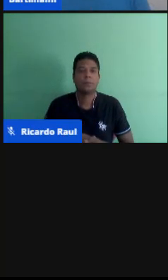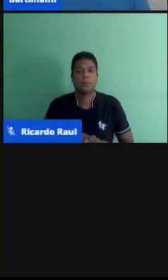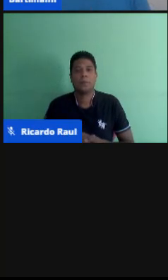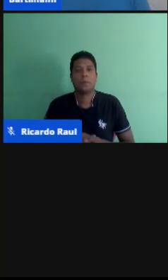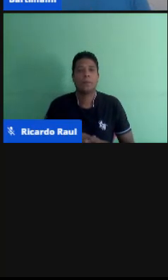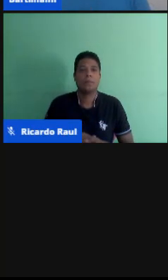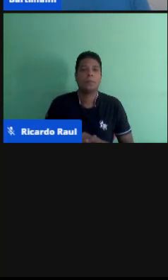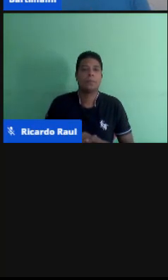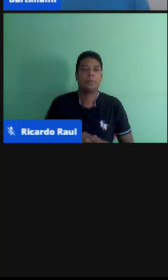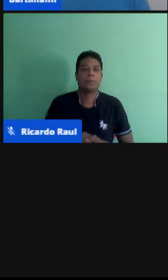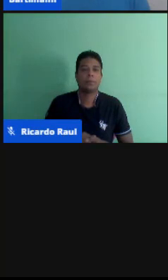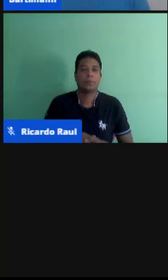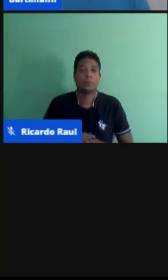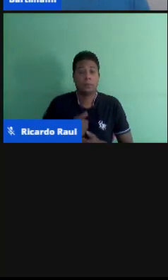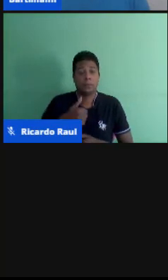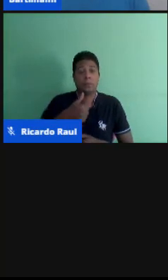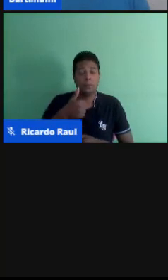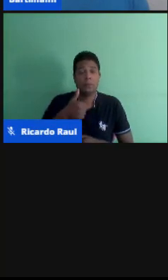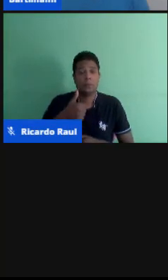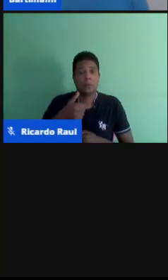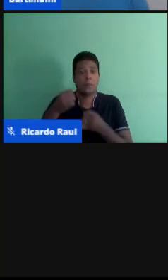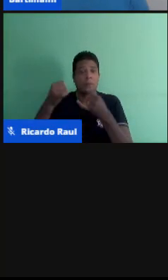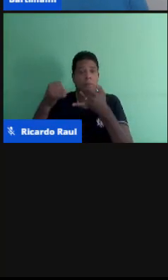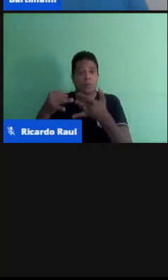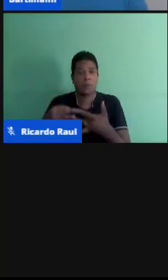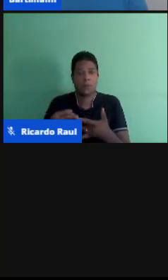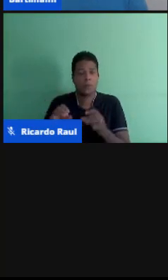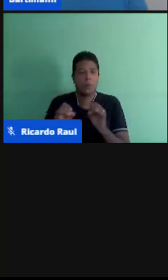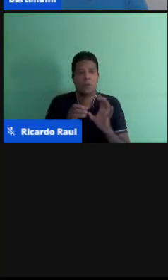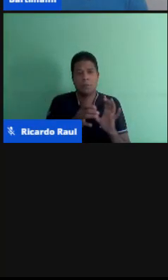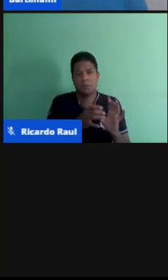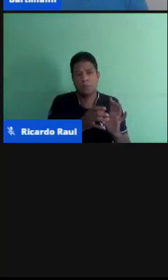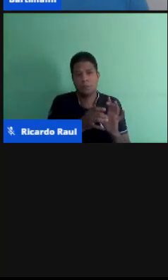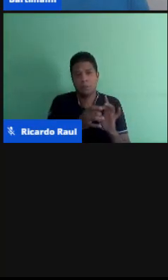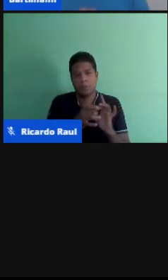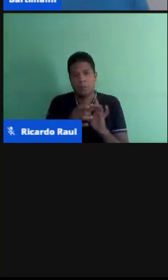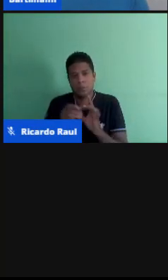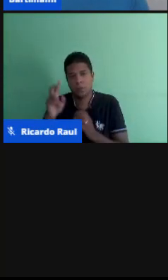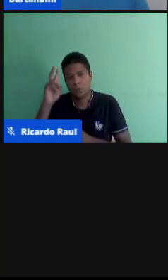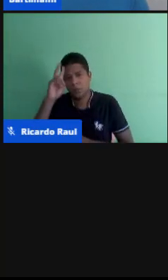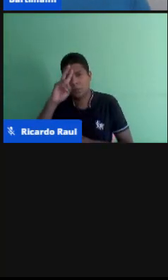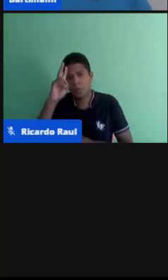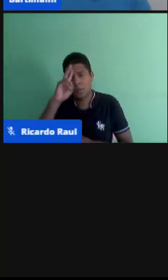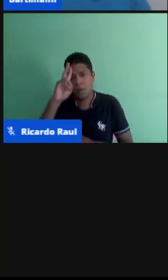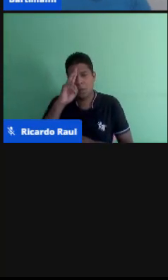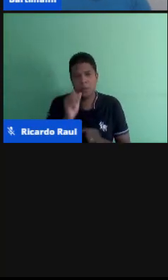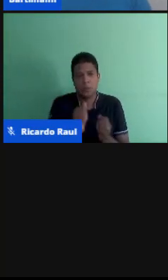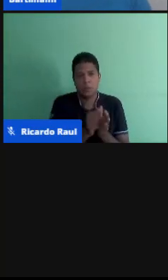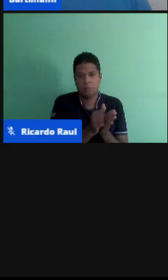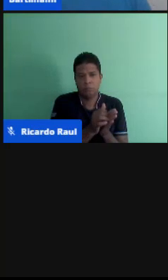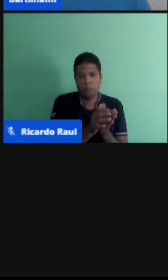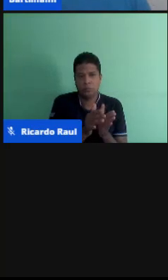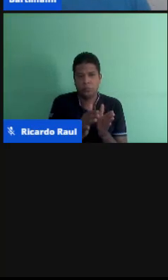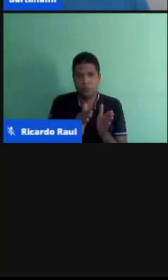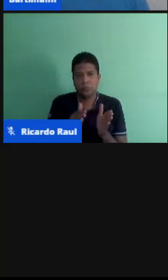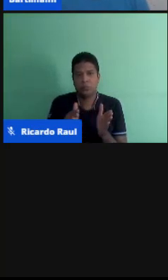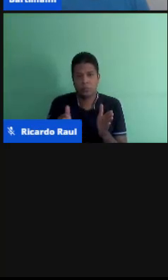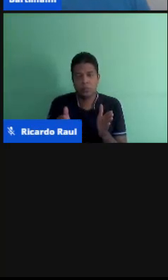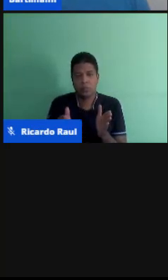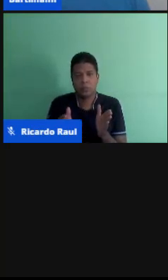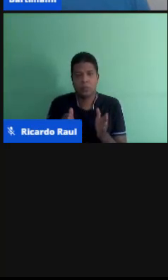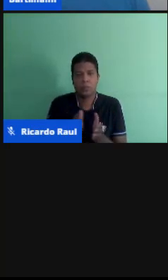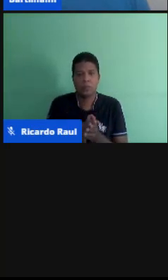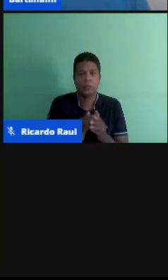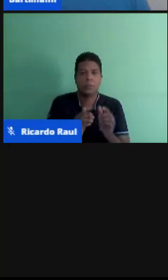Nessa primeira parte da minha fala, foi só essa contextualização histórica, porque a partir de todo esse processo, desse trabalho com o